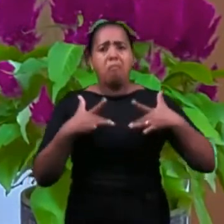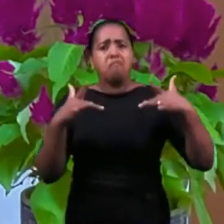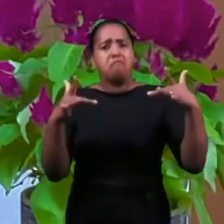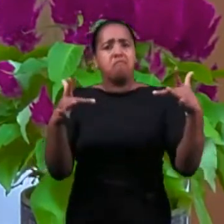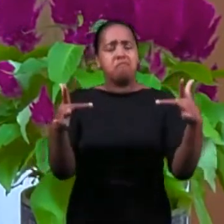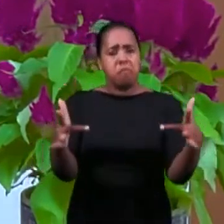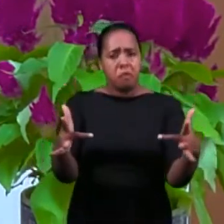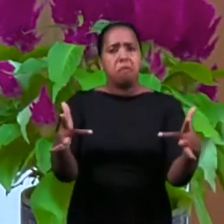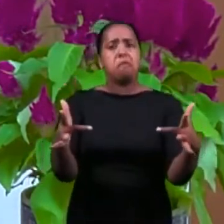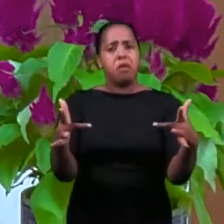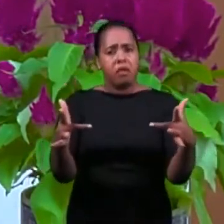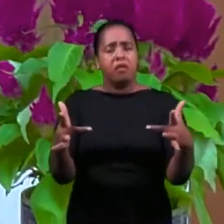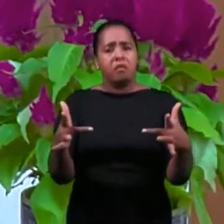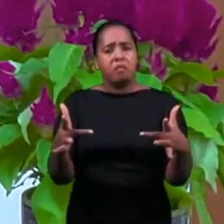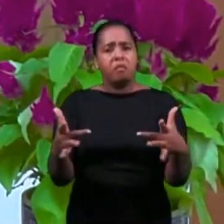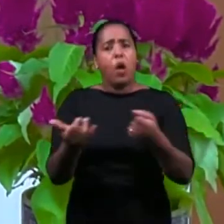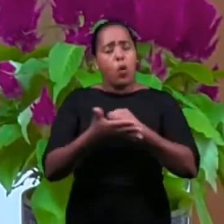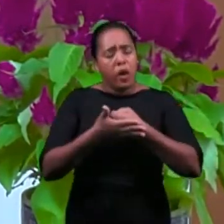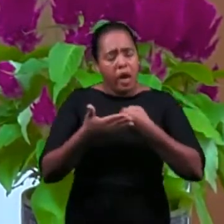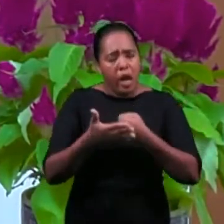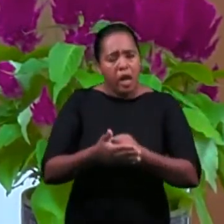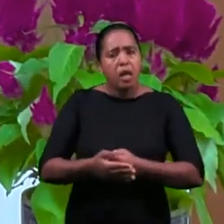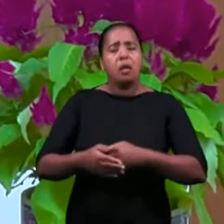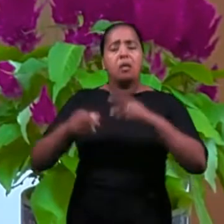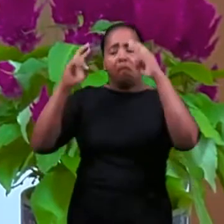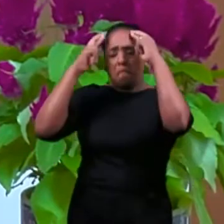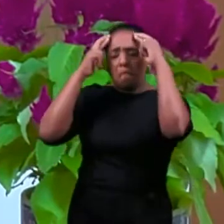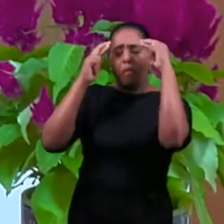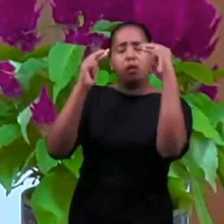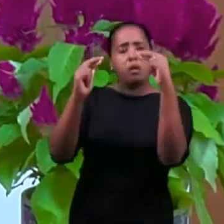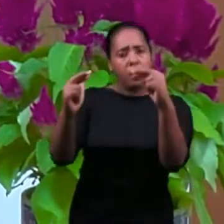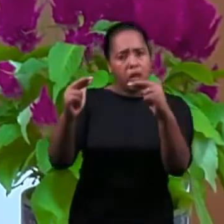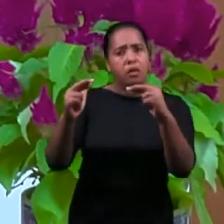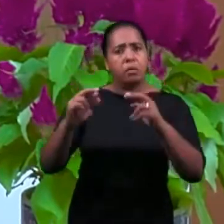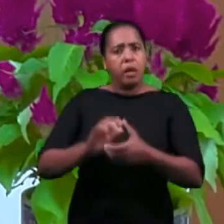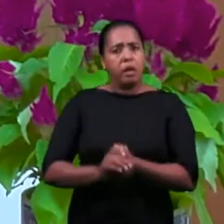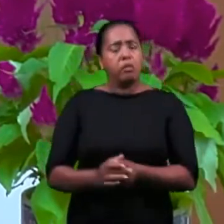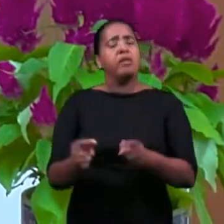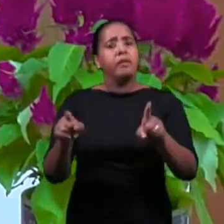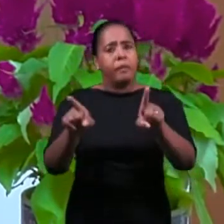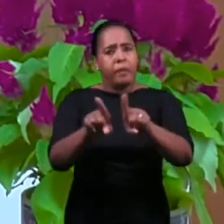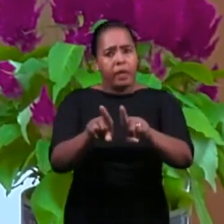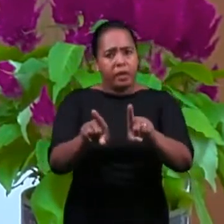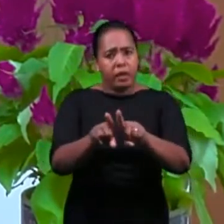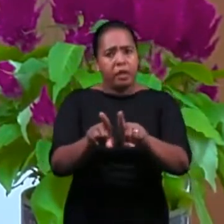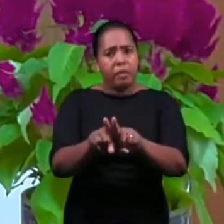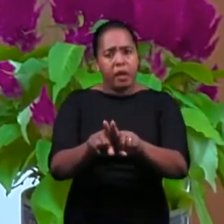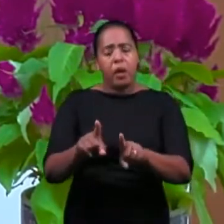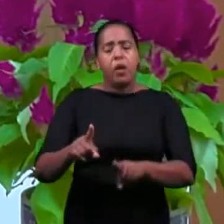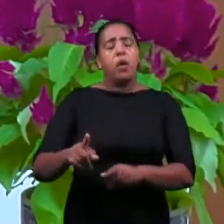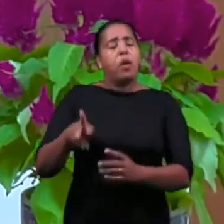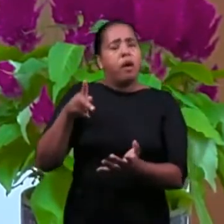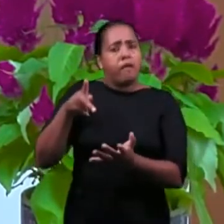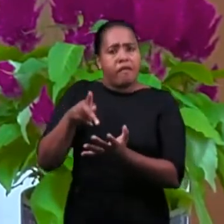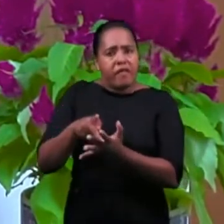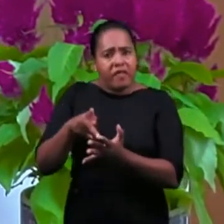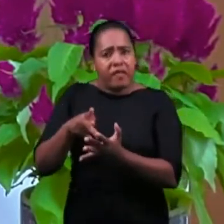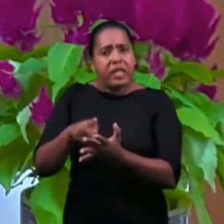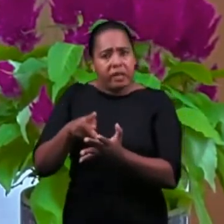compaixão, o zelo, o respeito e, de certa forma, uma verdade,